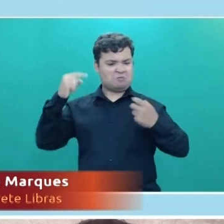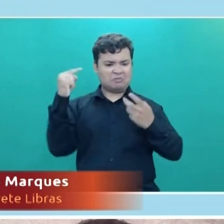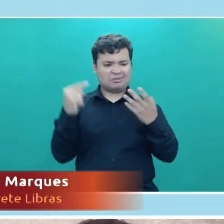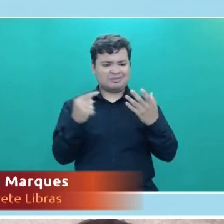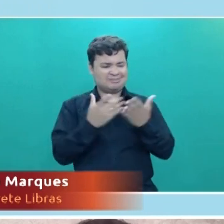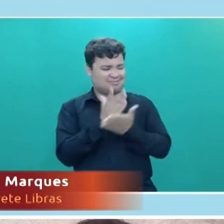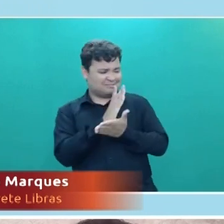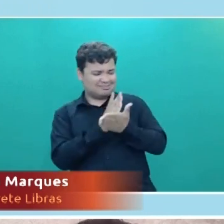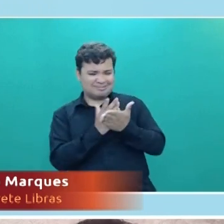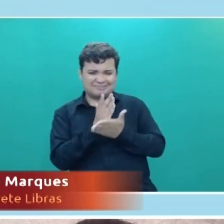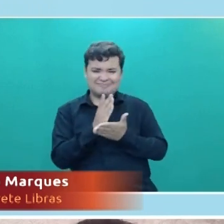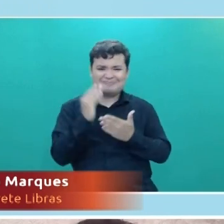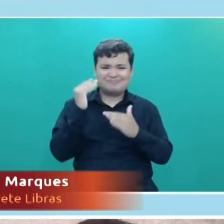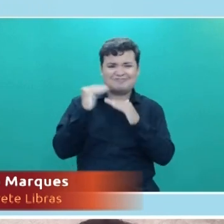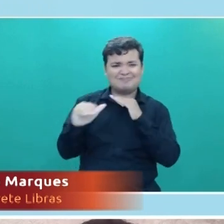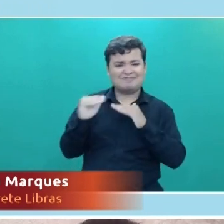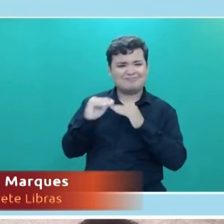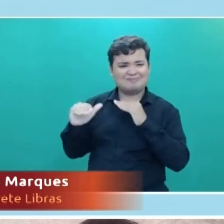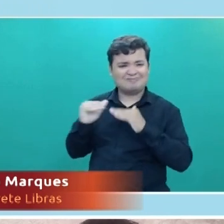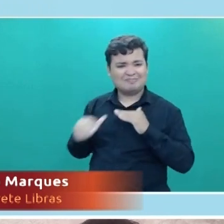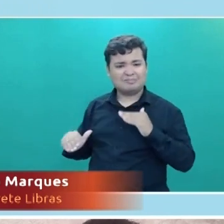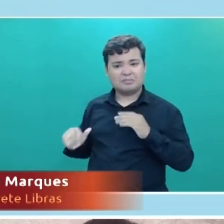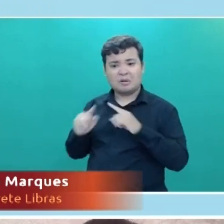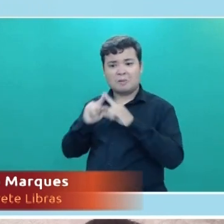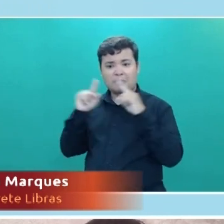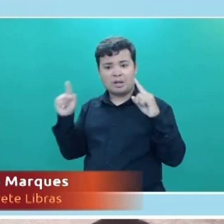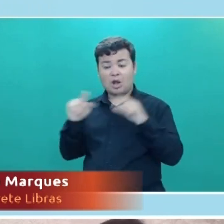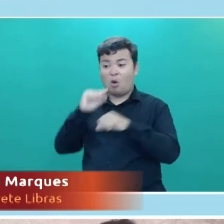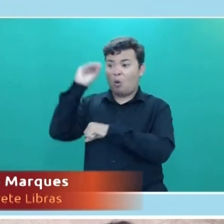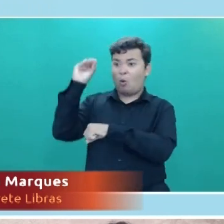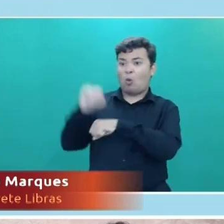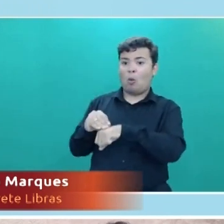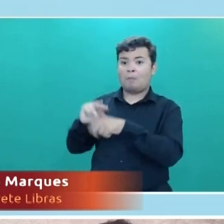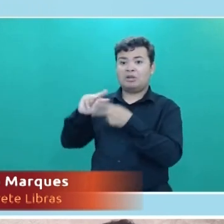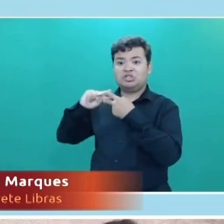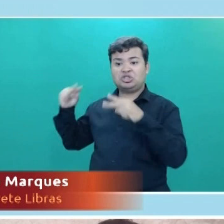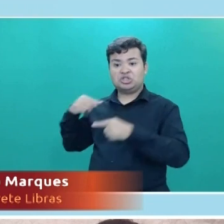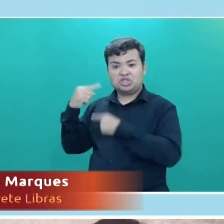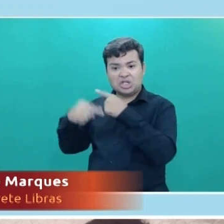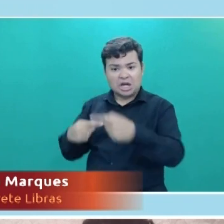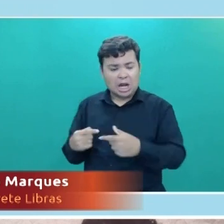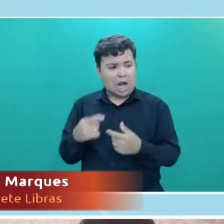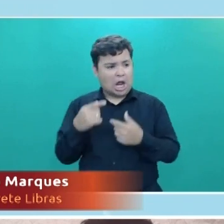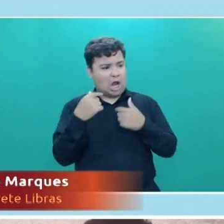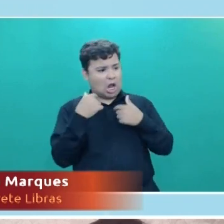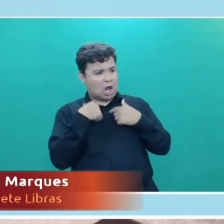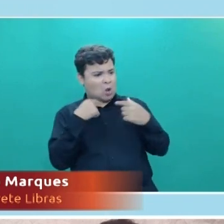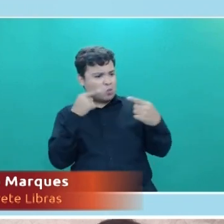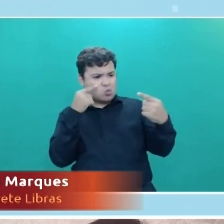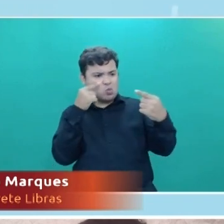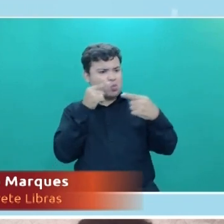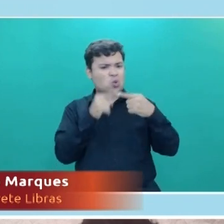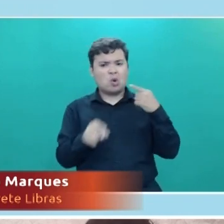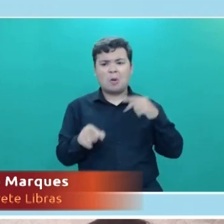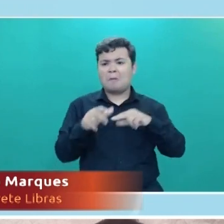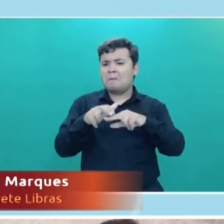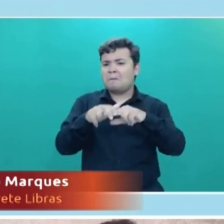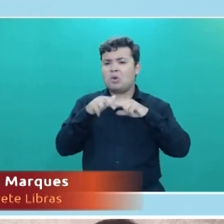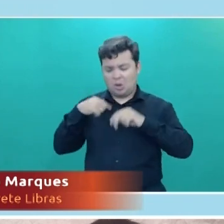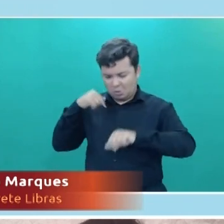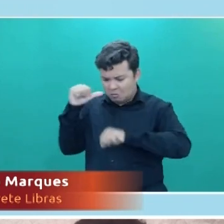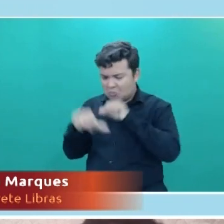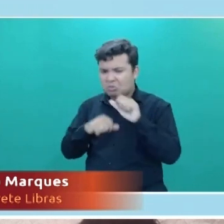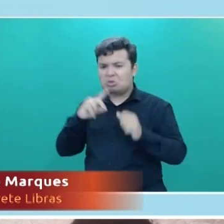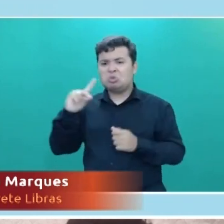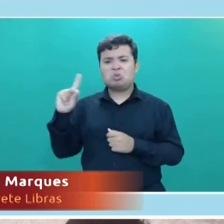mas eles colocam essa definição na genética, né, e eles falam, bom, eu não sou geneticamente assim, portanto, não tem como eu mudar, portanto,